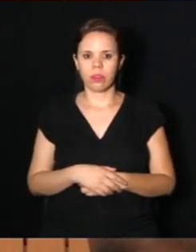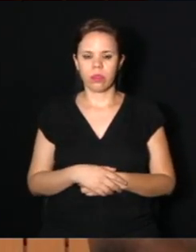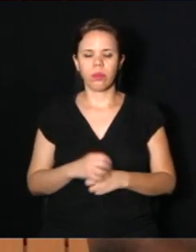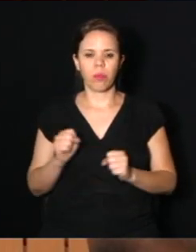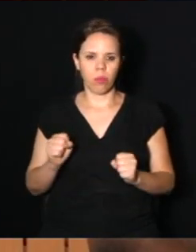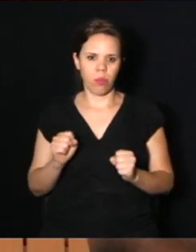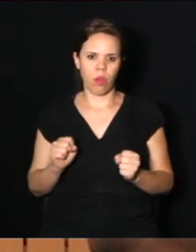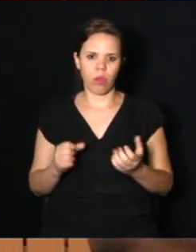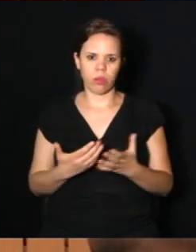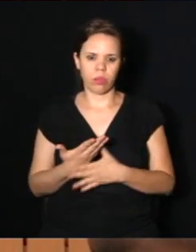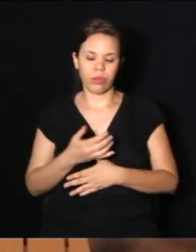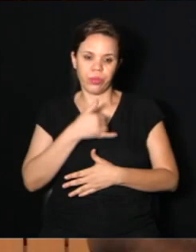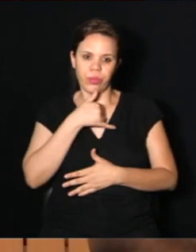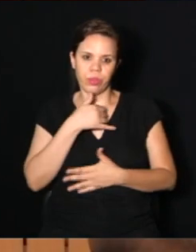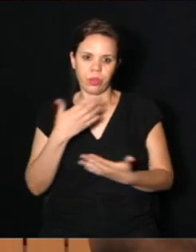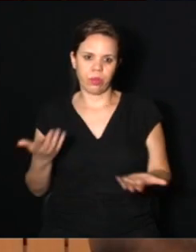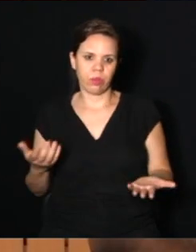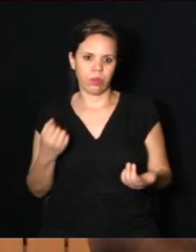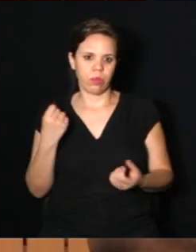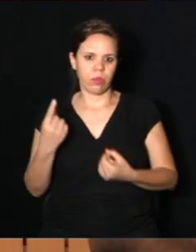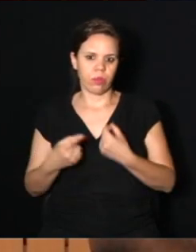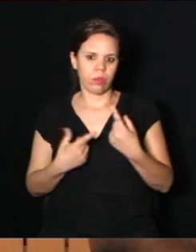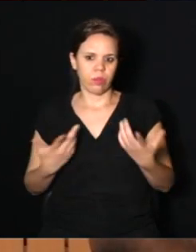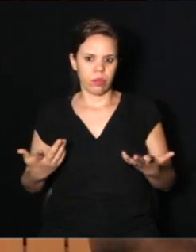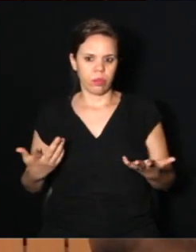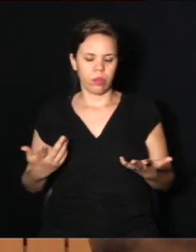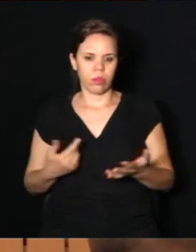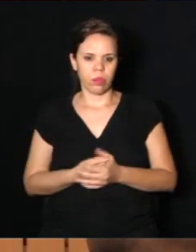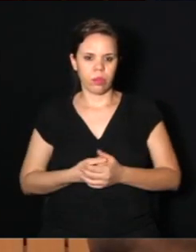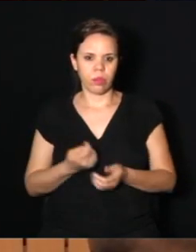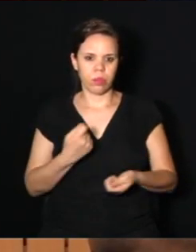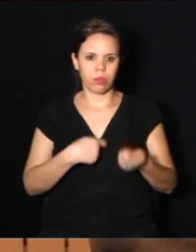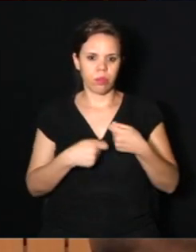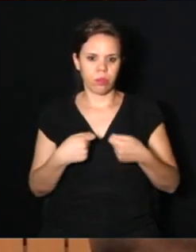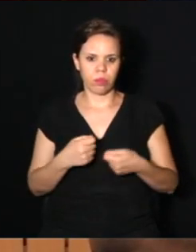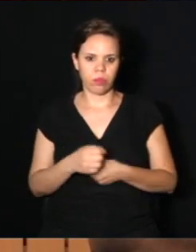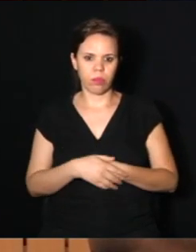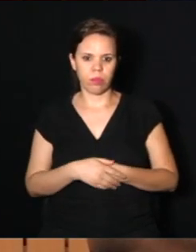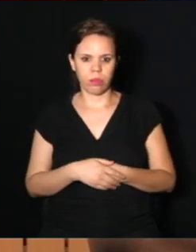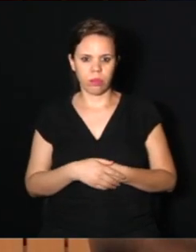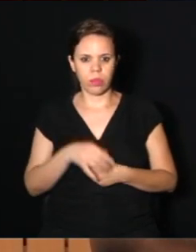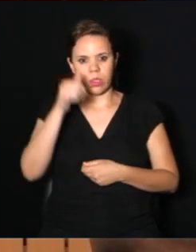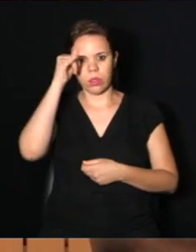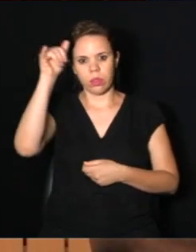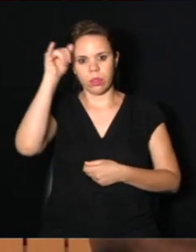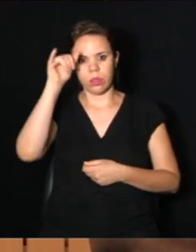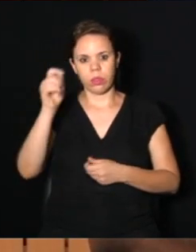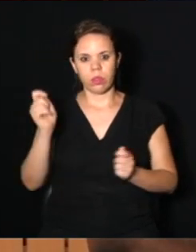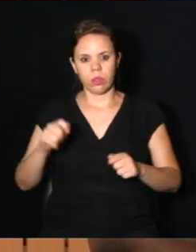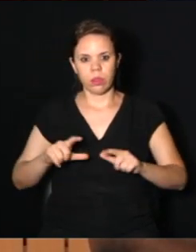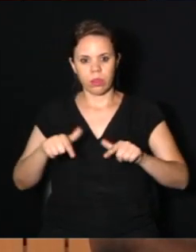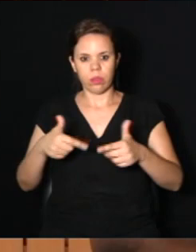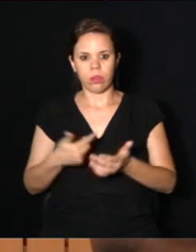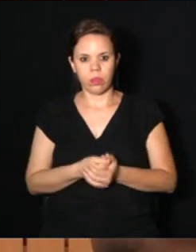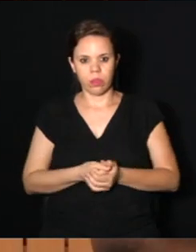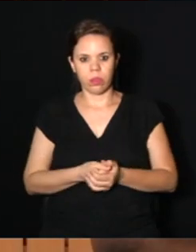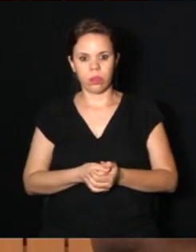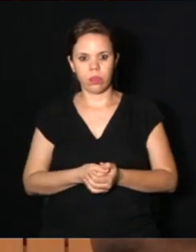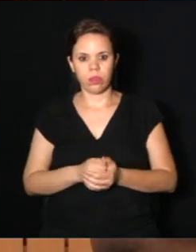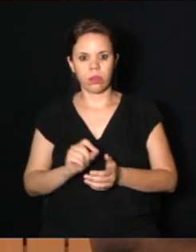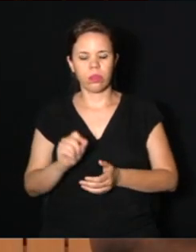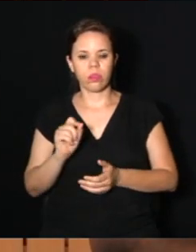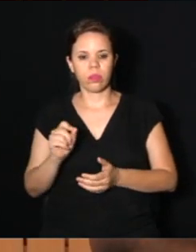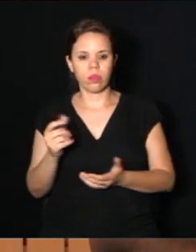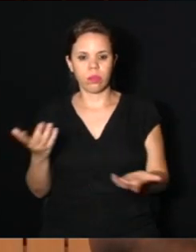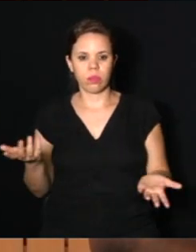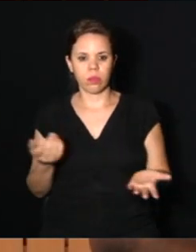pode existir, infelizmente, alguma questão administrativa que impede de tomar certas atitudes. Então, quem sabe, com